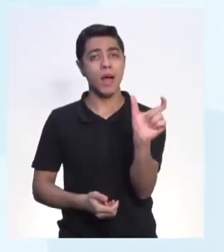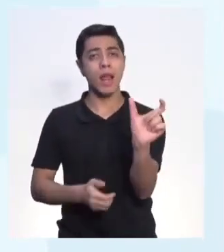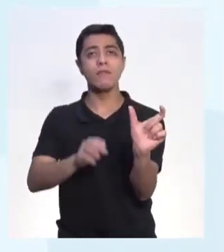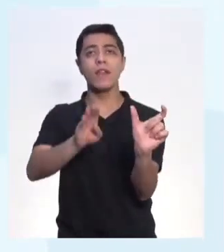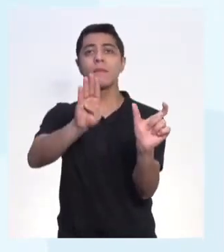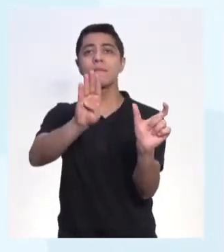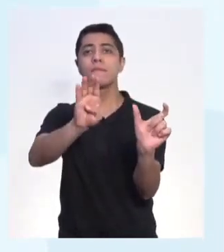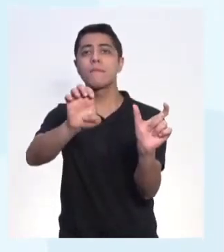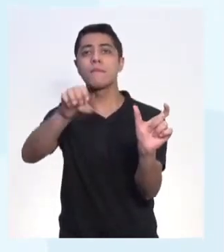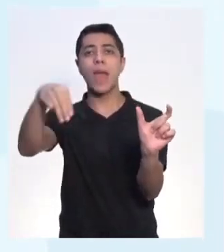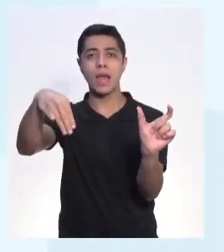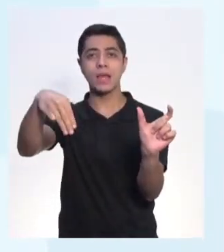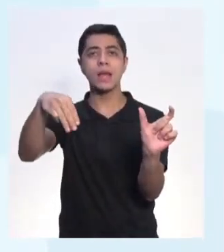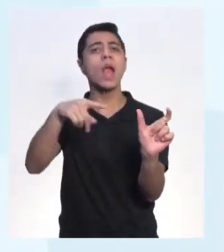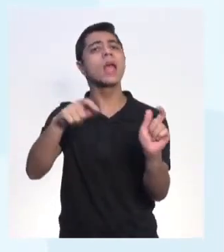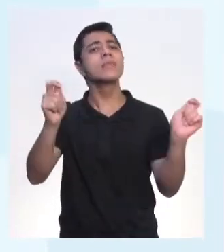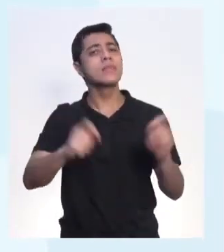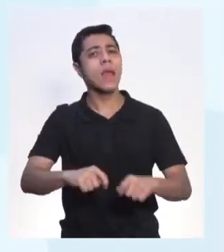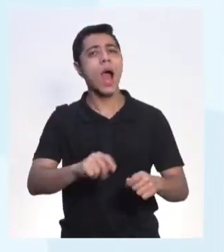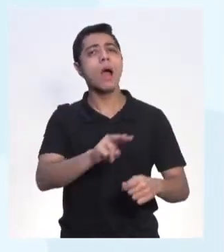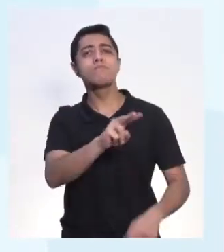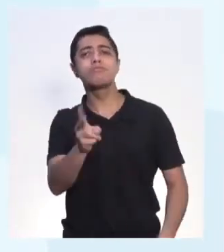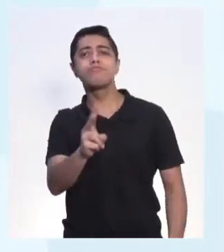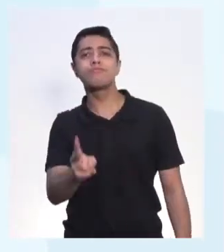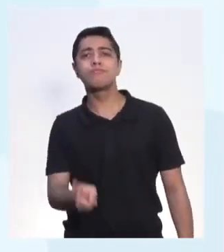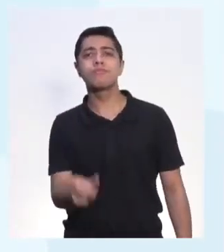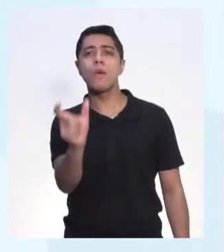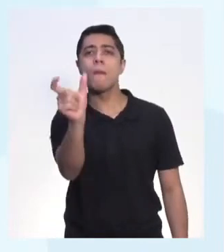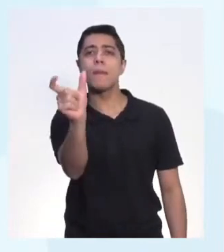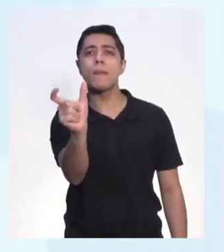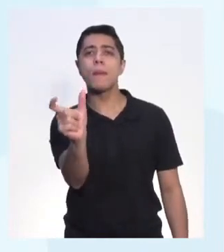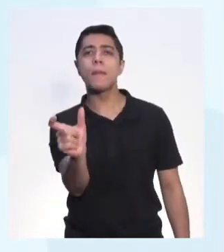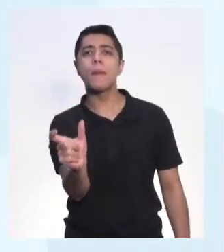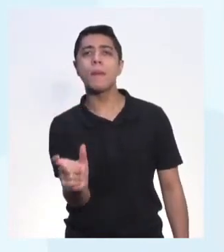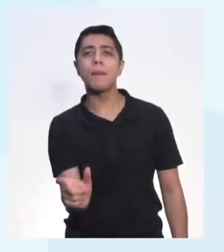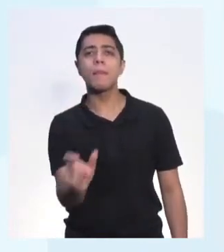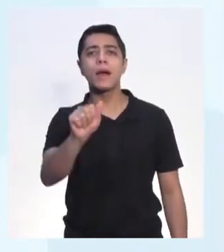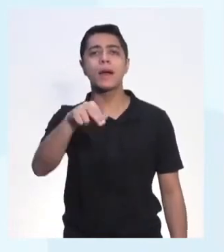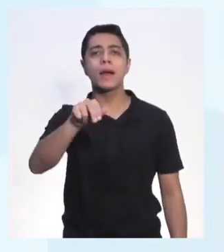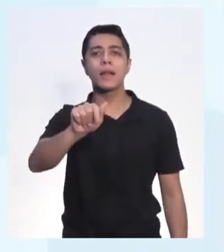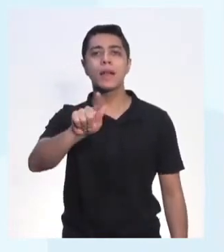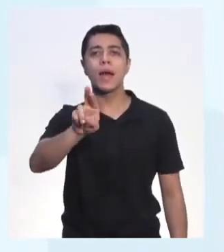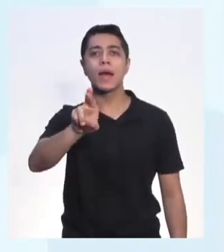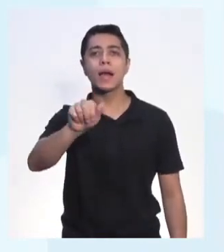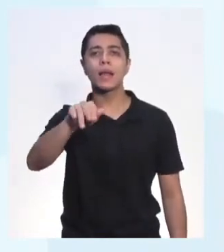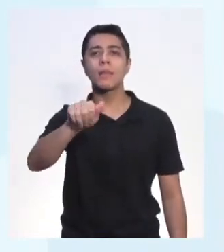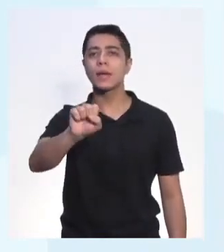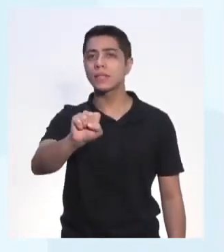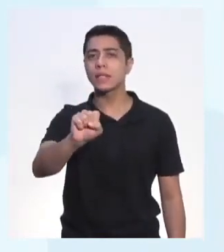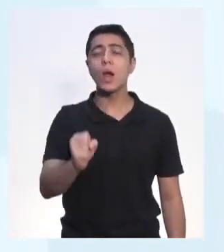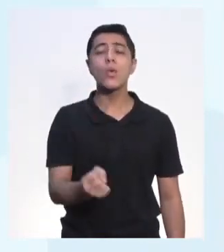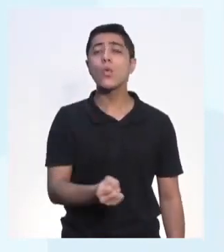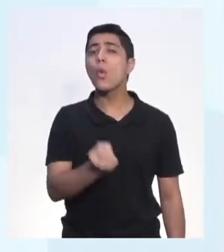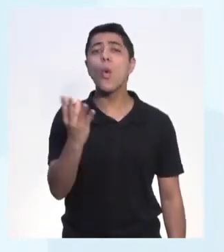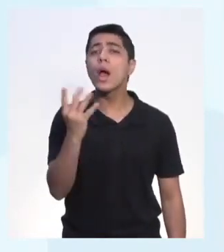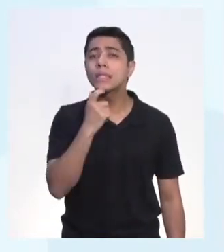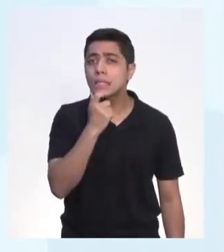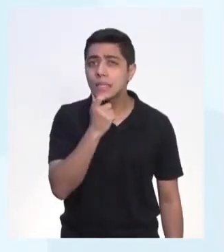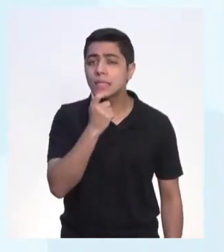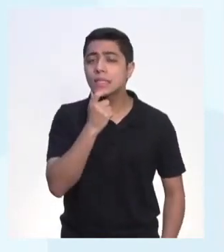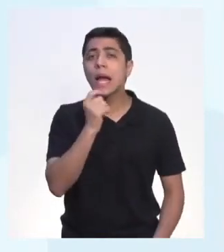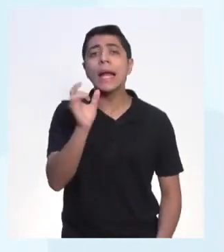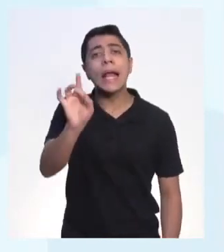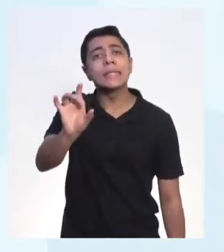da palavra bem. E eu também quero saber quais são eles. E aí, professora Roberta, e